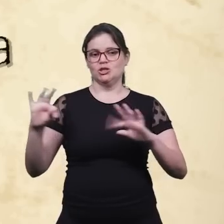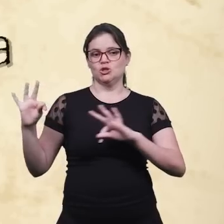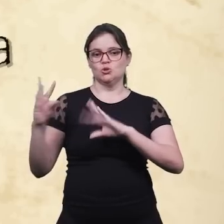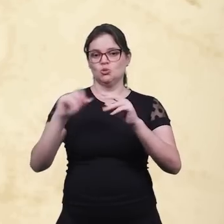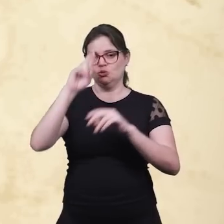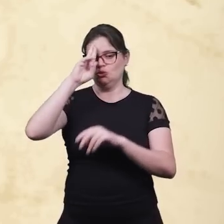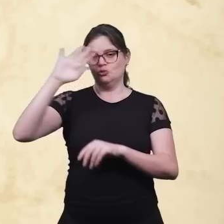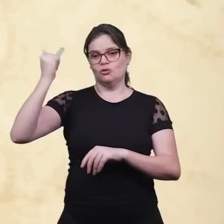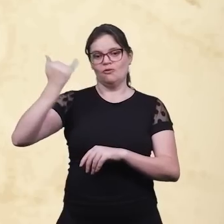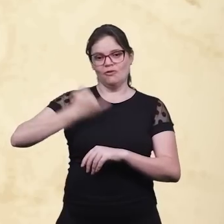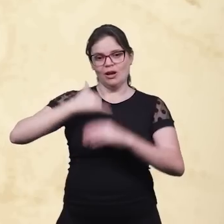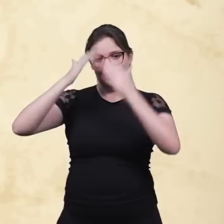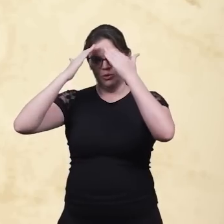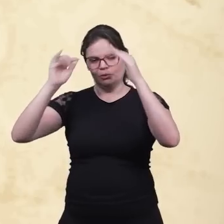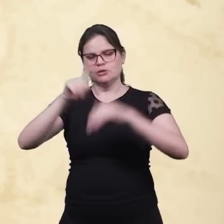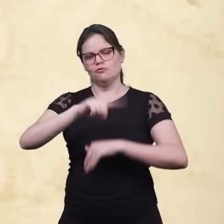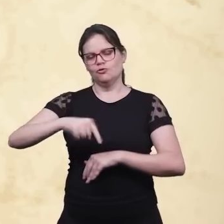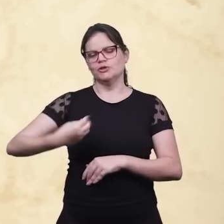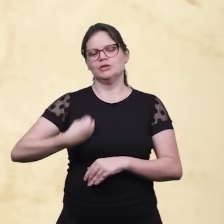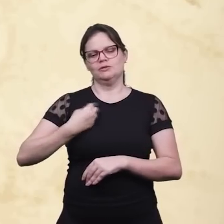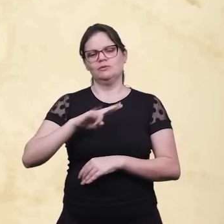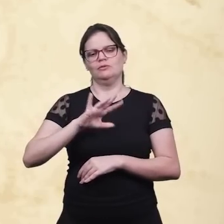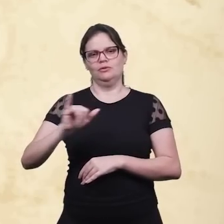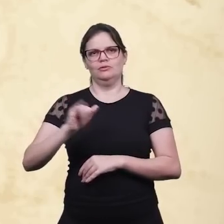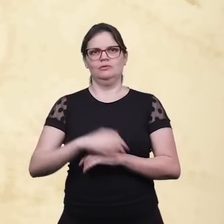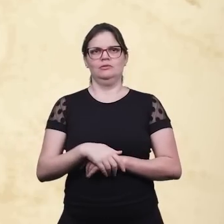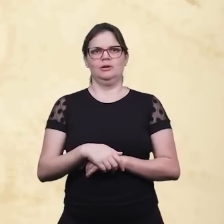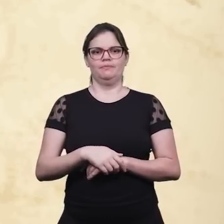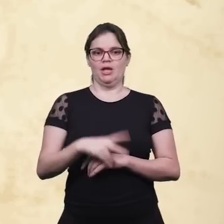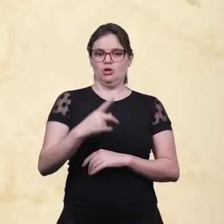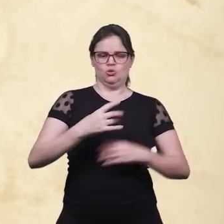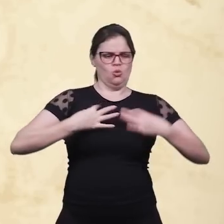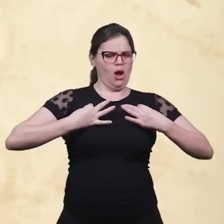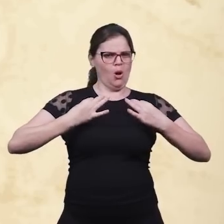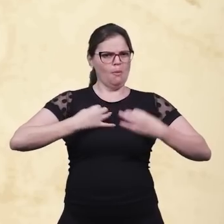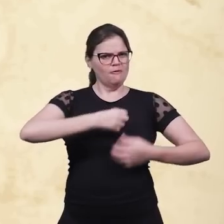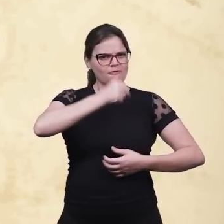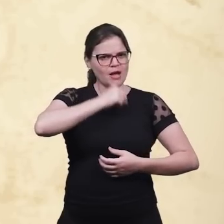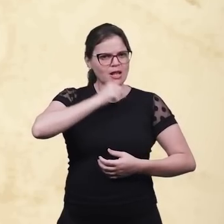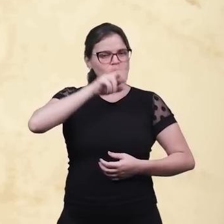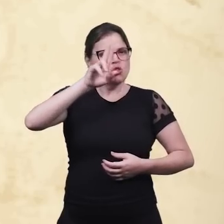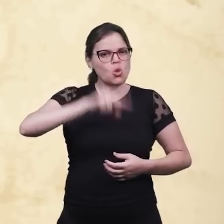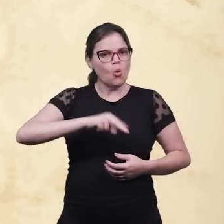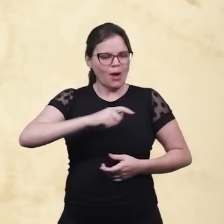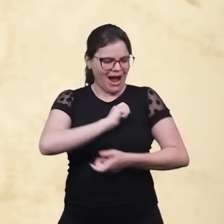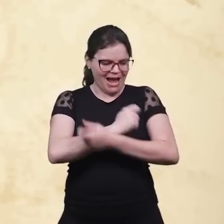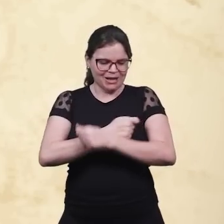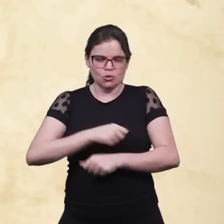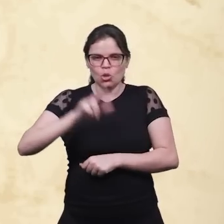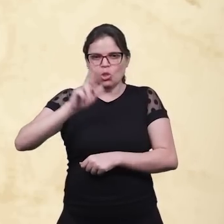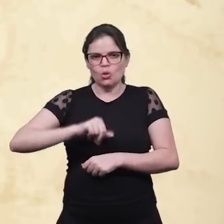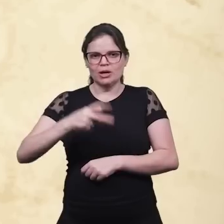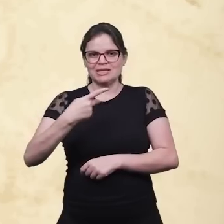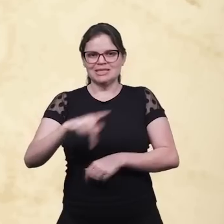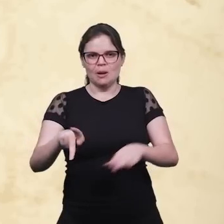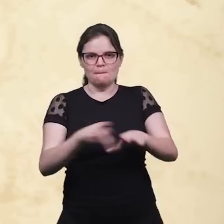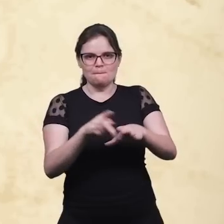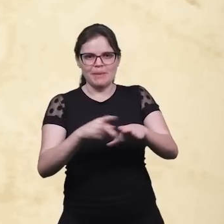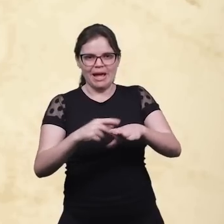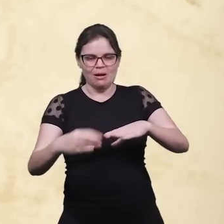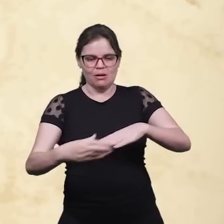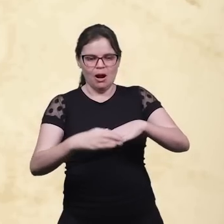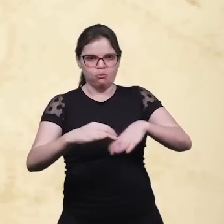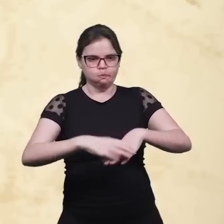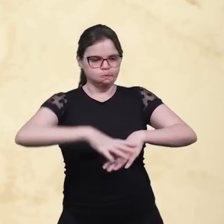viverá o homem. Nunca se envelheceu a tua veste sobre ti, nem se inchou o teu pé